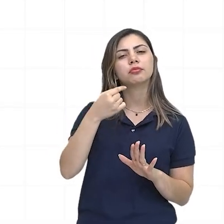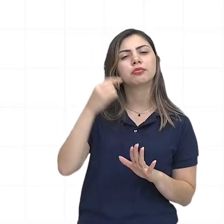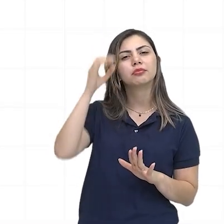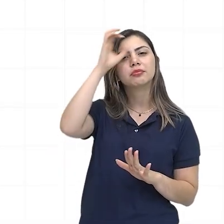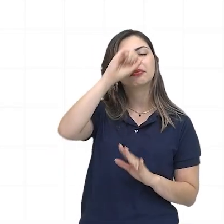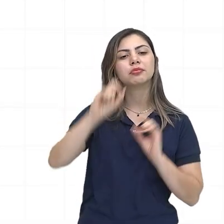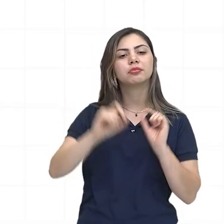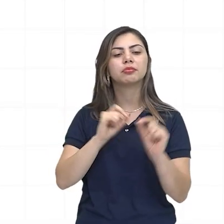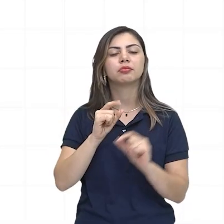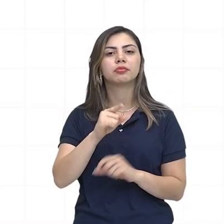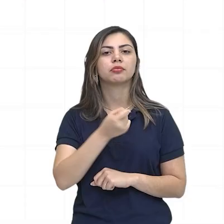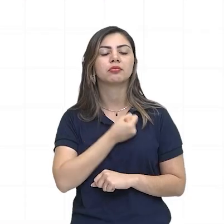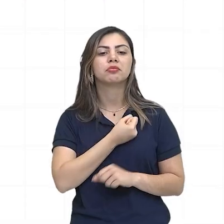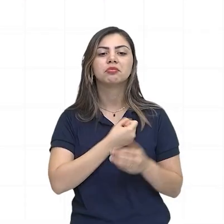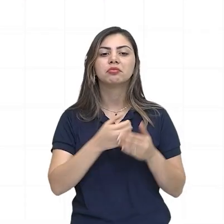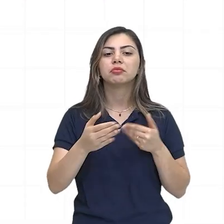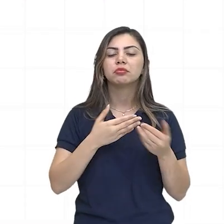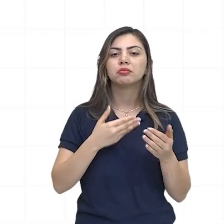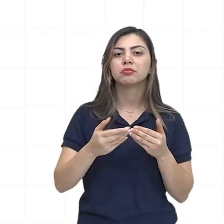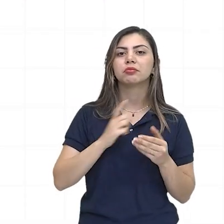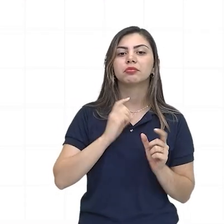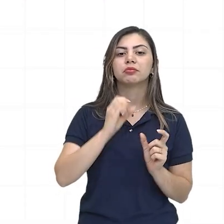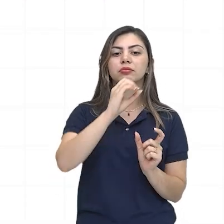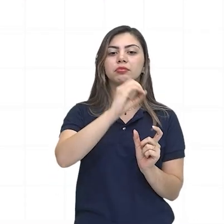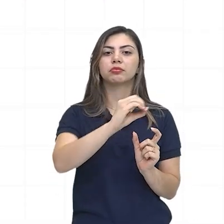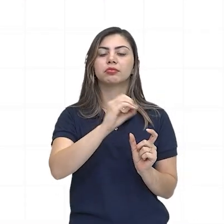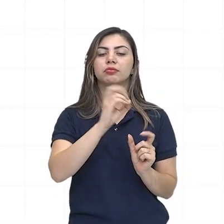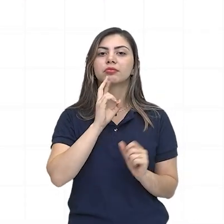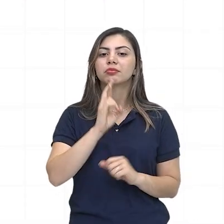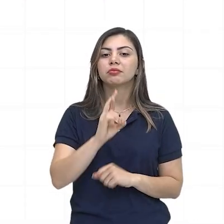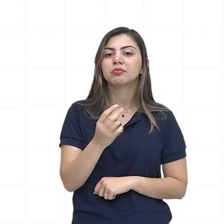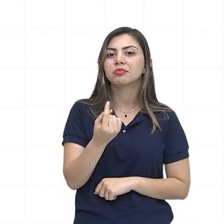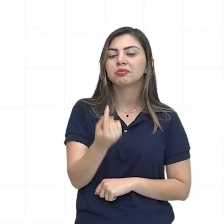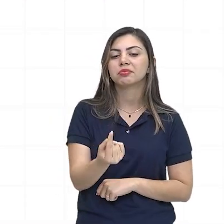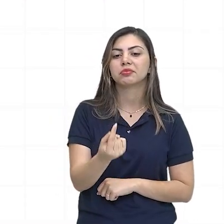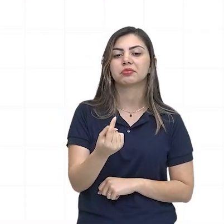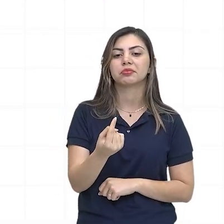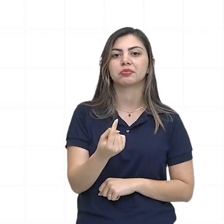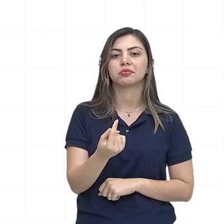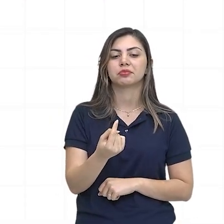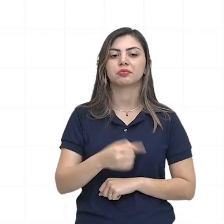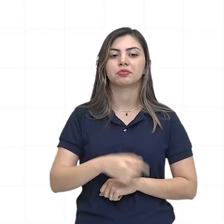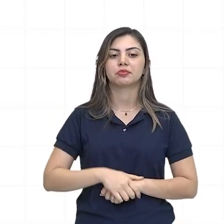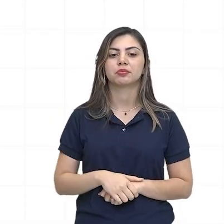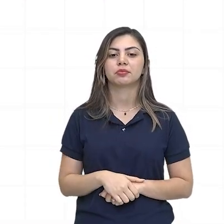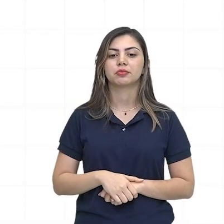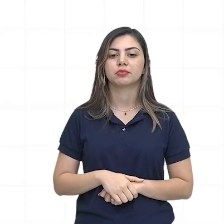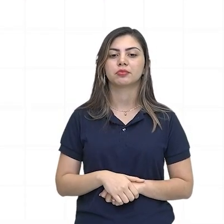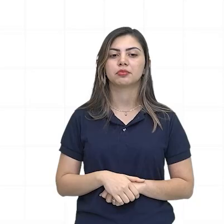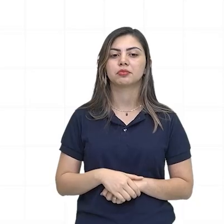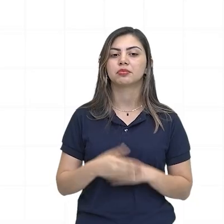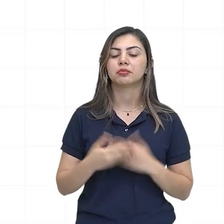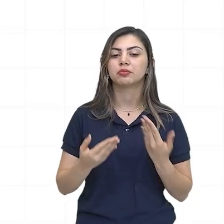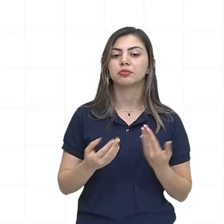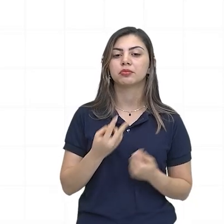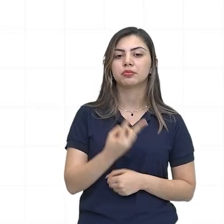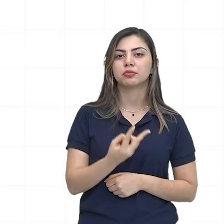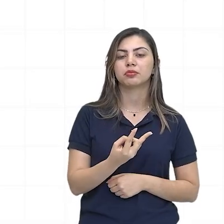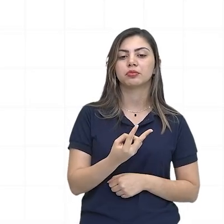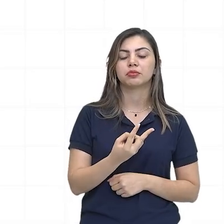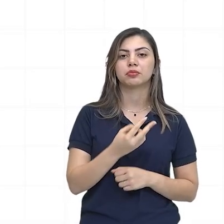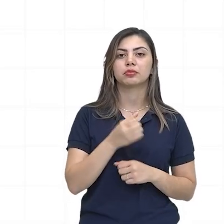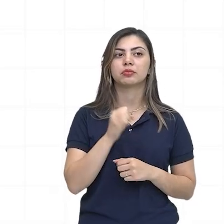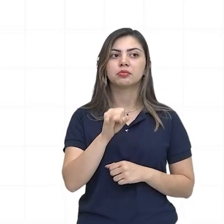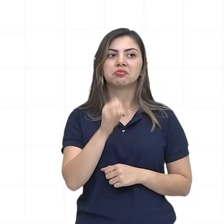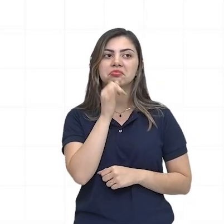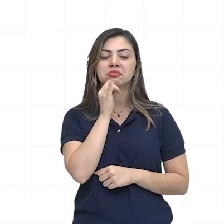valor elevado a zero é igual a 1. 2 elevado a zero é igual a 1. 5 elevado a zero é